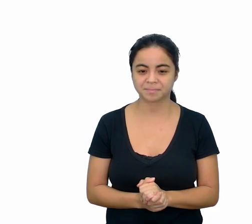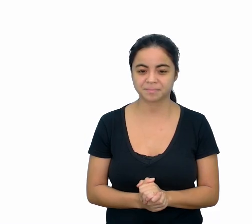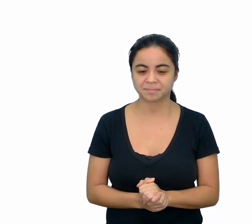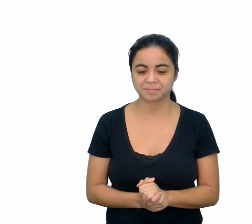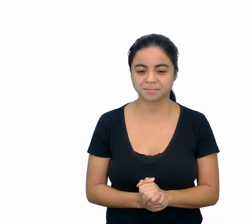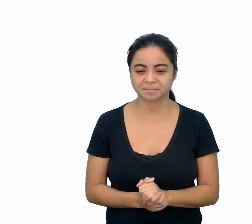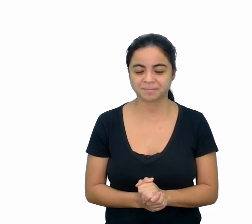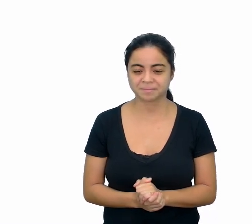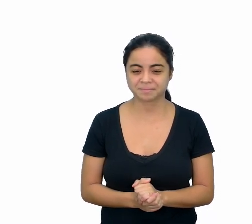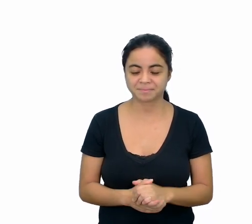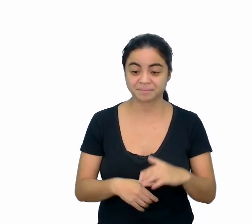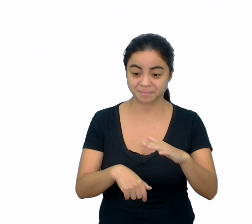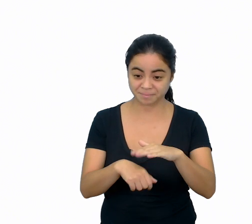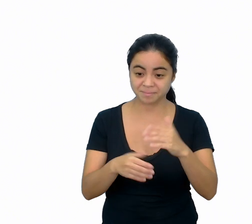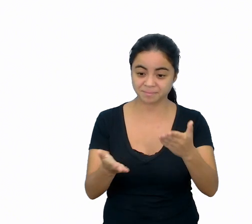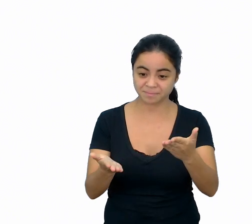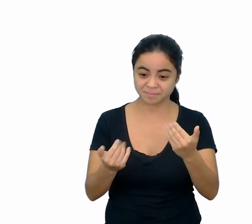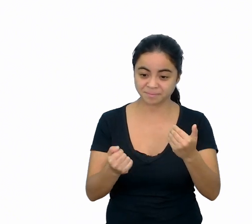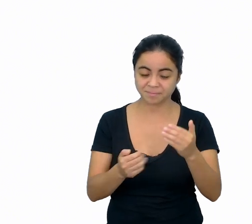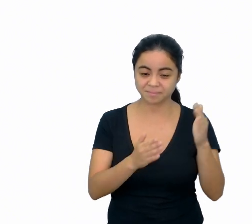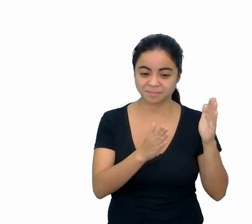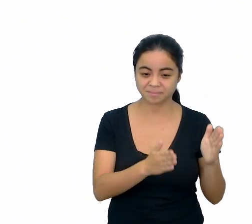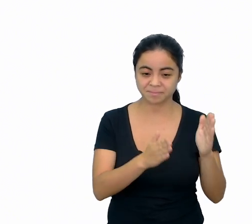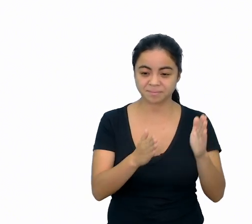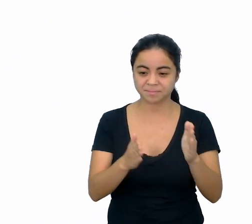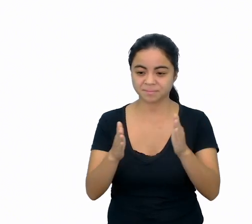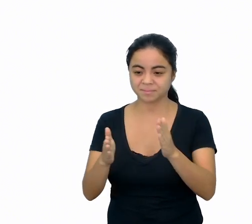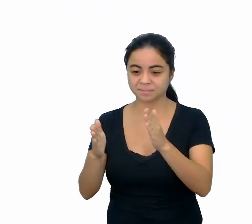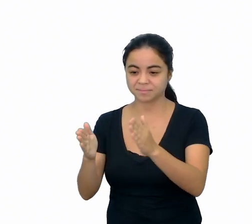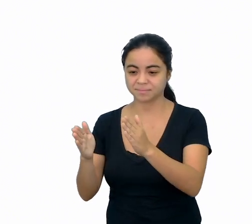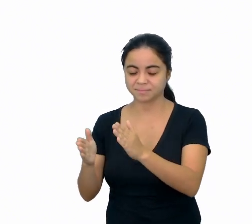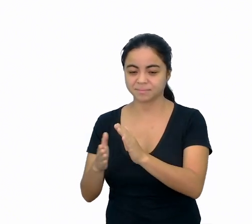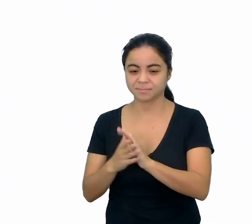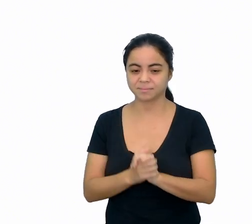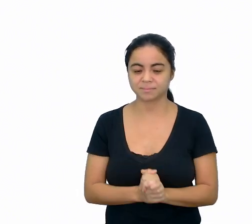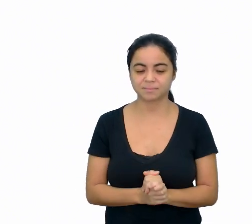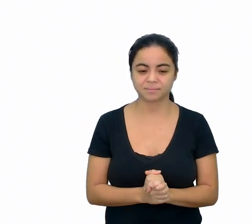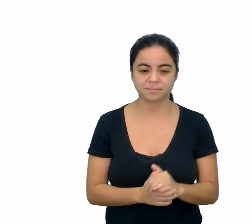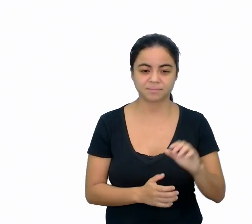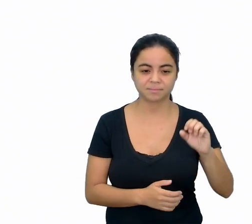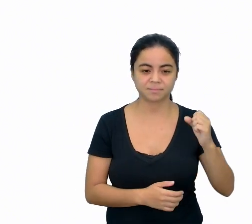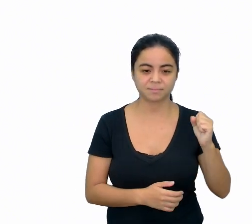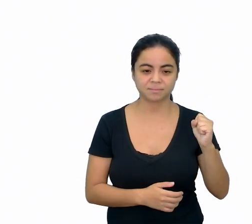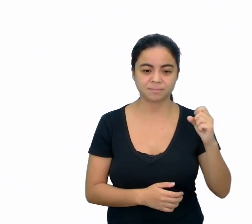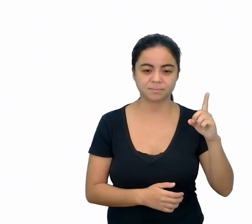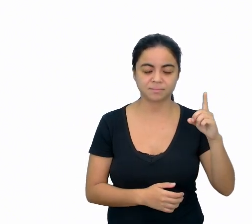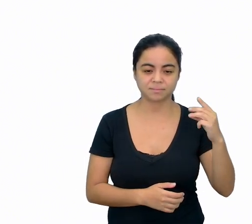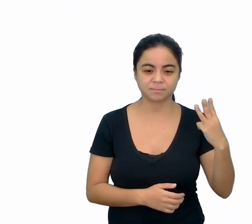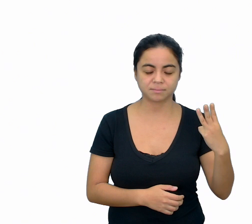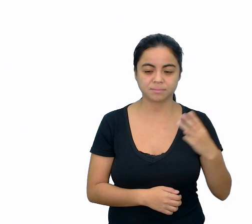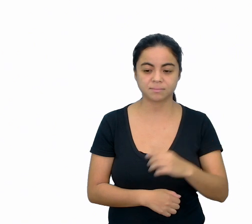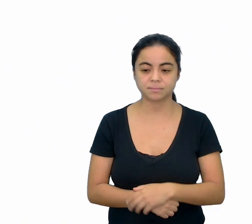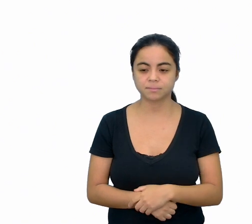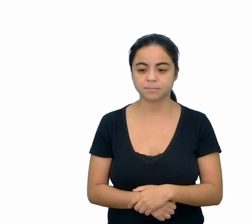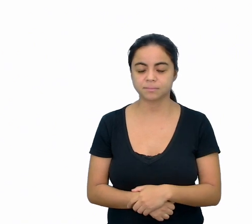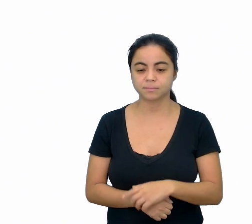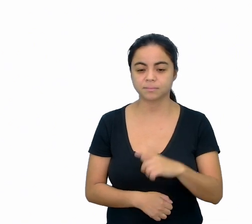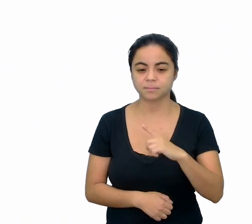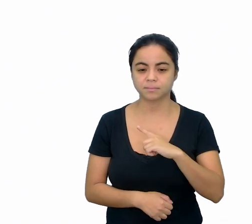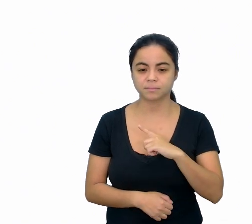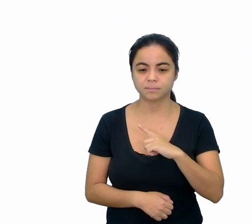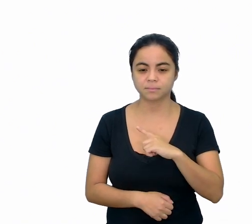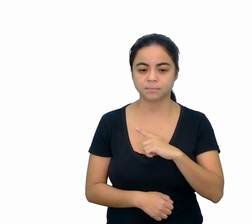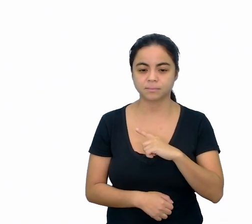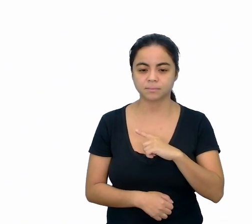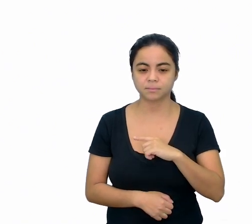Vamos, então, conhecer o passo a passo da sequência didática 3, que tratará, como a gente já disse, como eu já